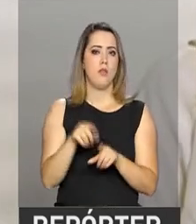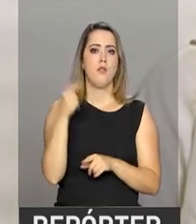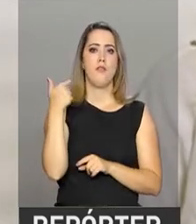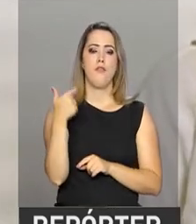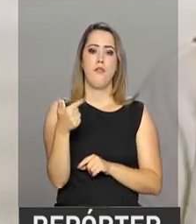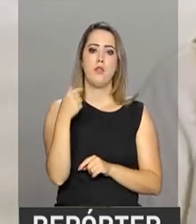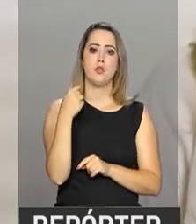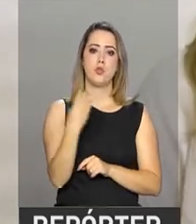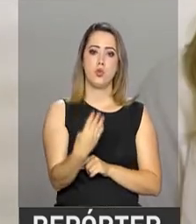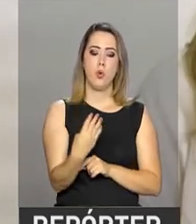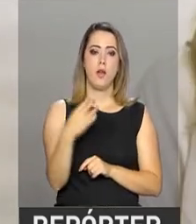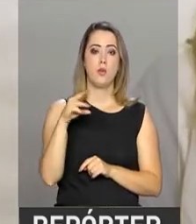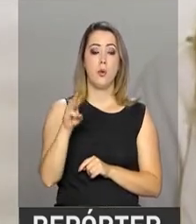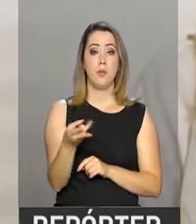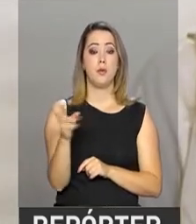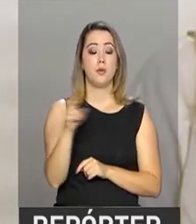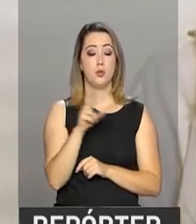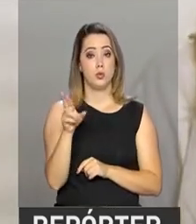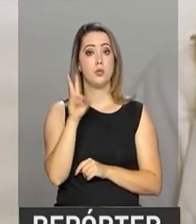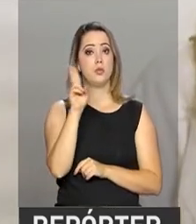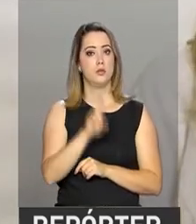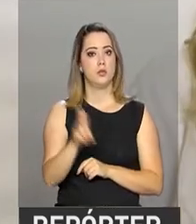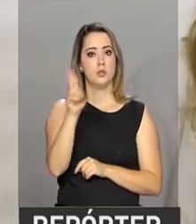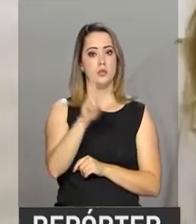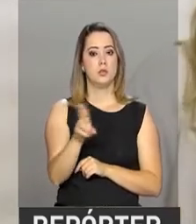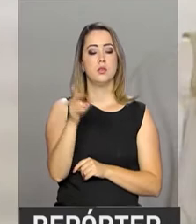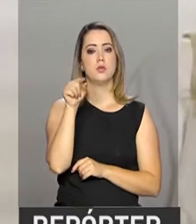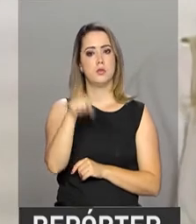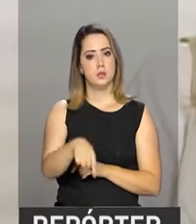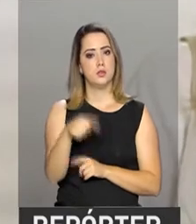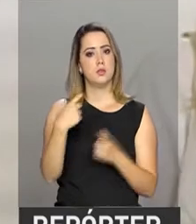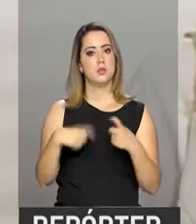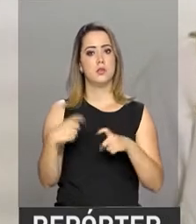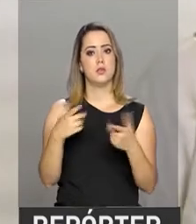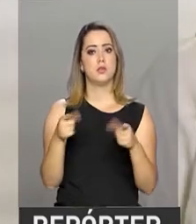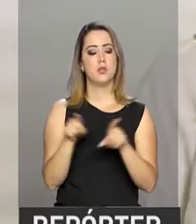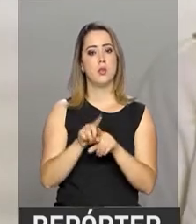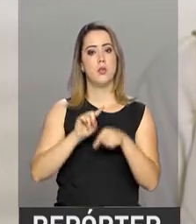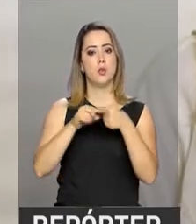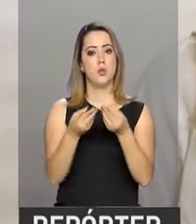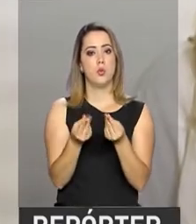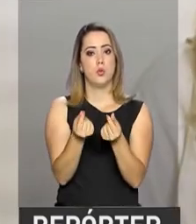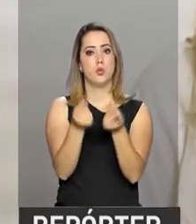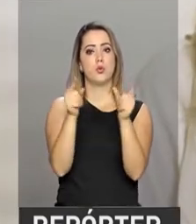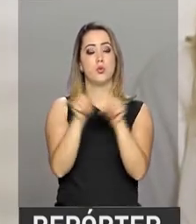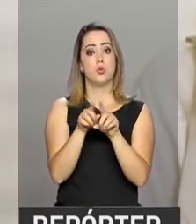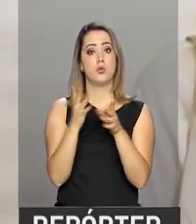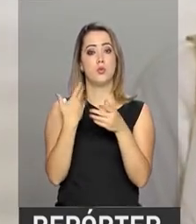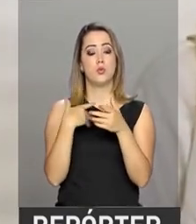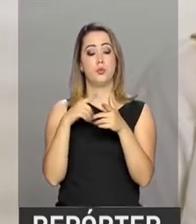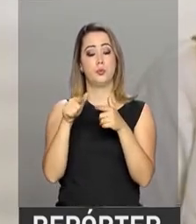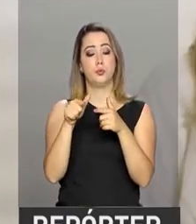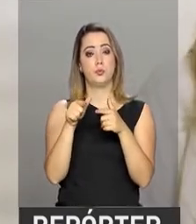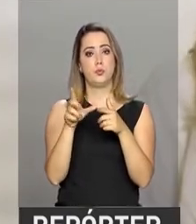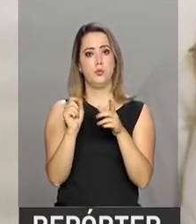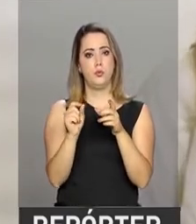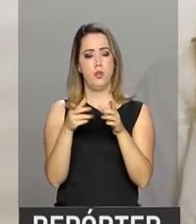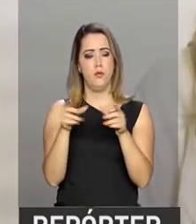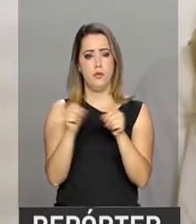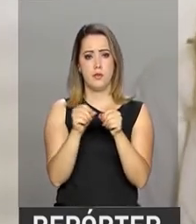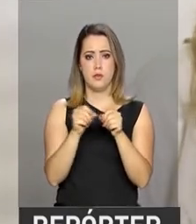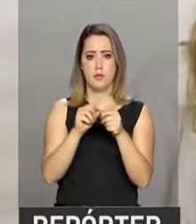reais serão usados para o custeio e manutenção da unidade eo restante será usado para a habilitação do instituto de neurologia